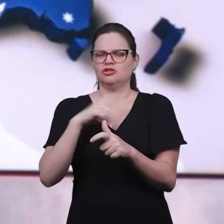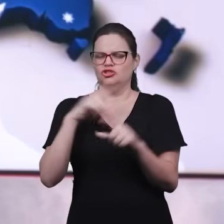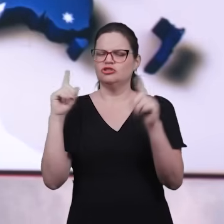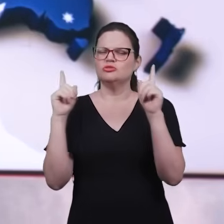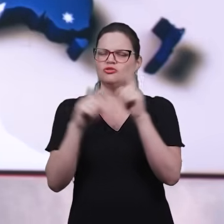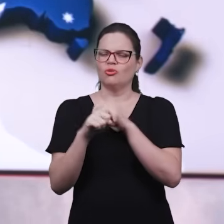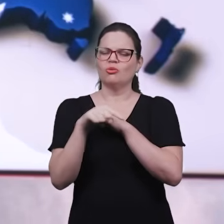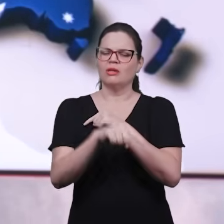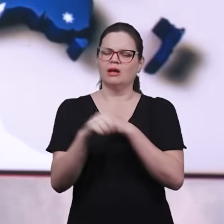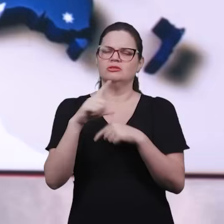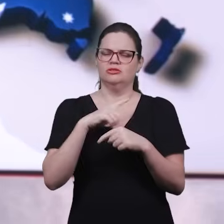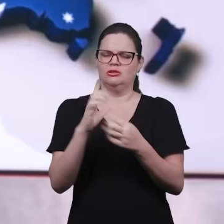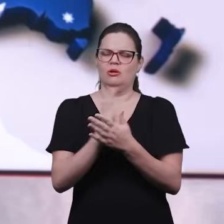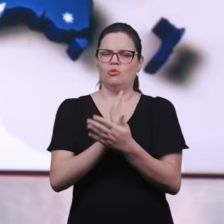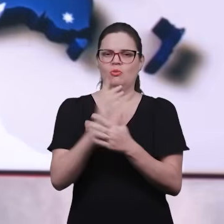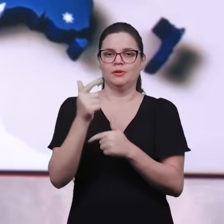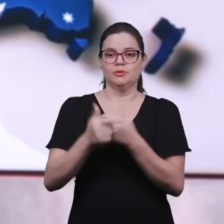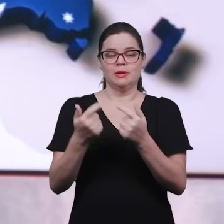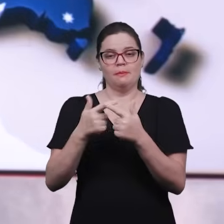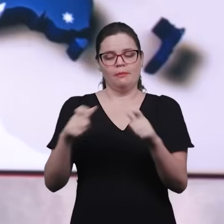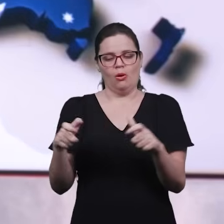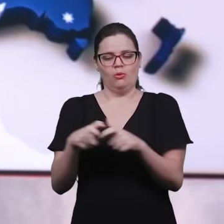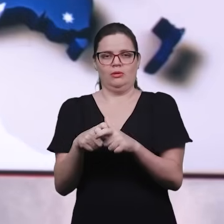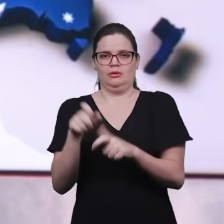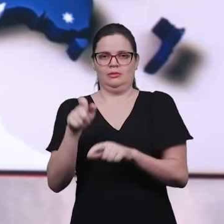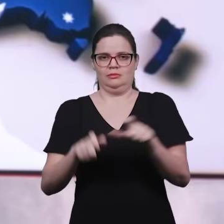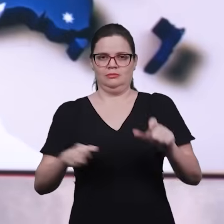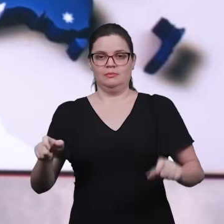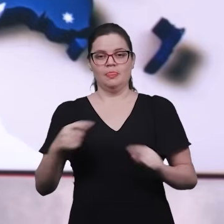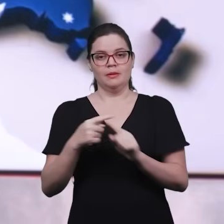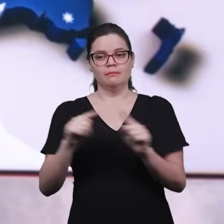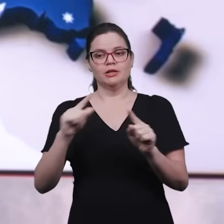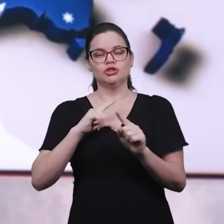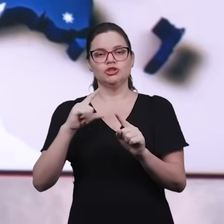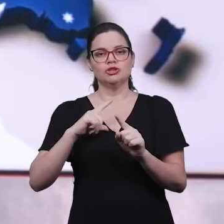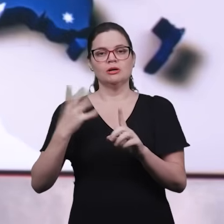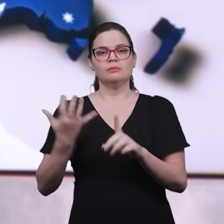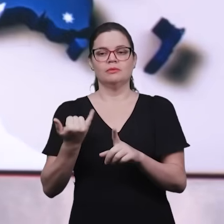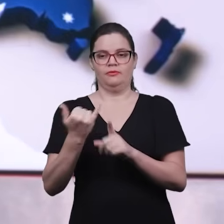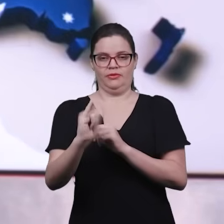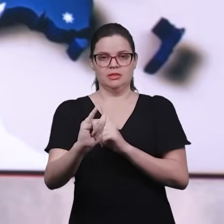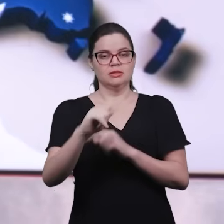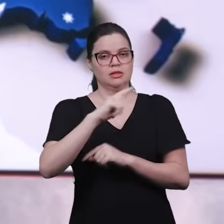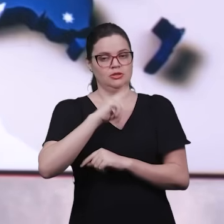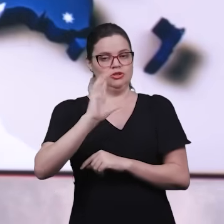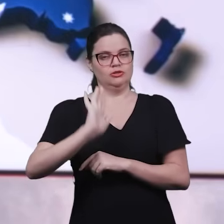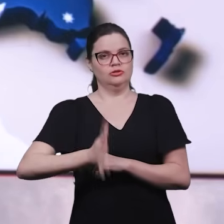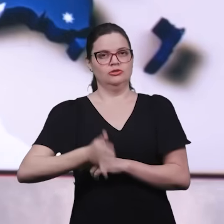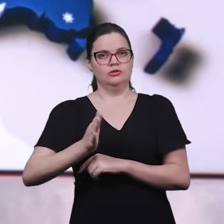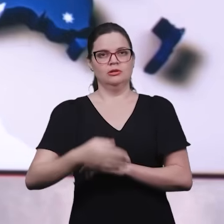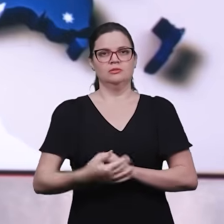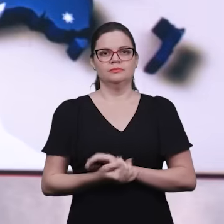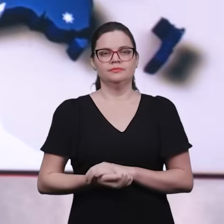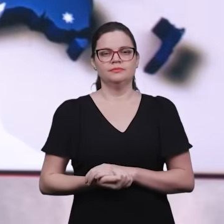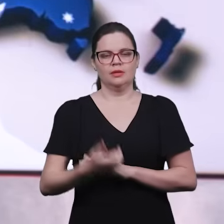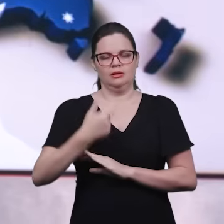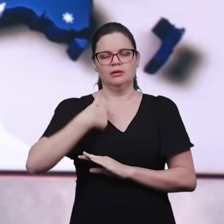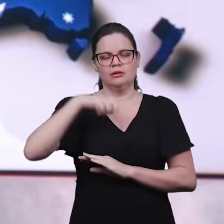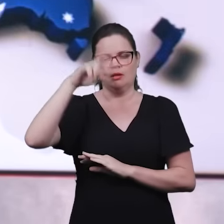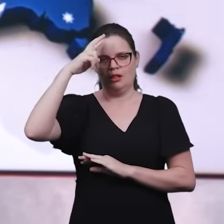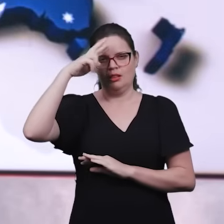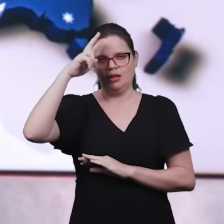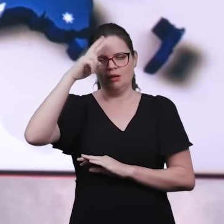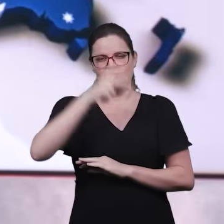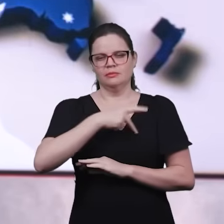grandes dificuldades, mas havia já uma profecia, e a profecia que eu